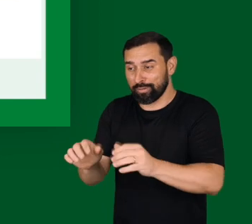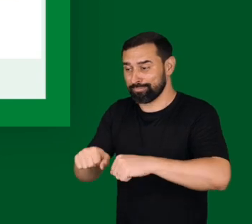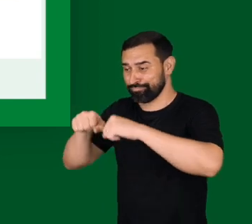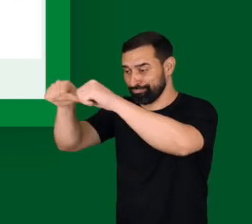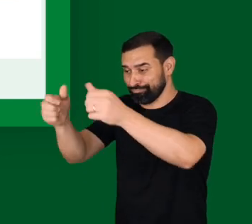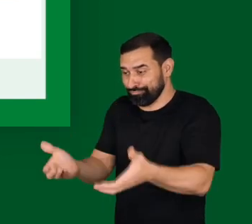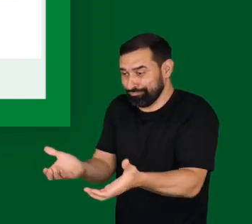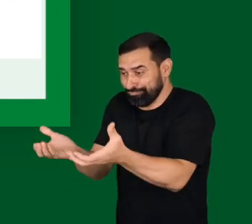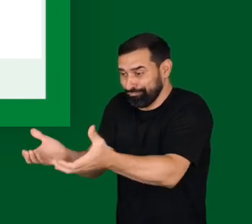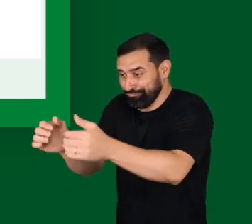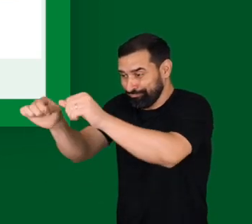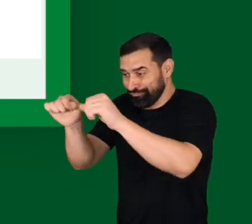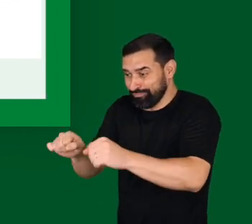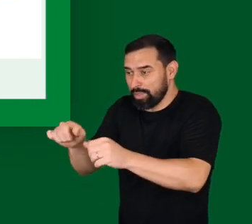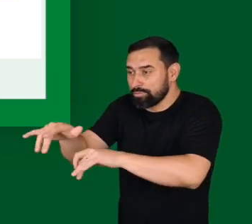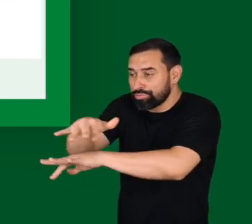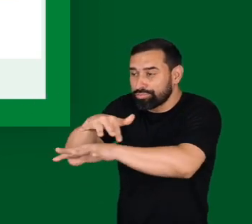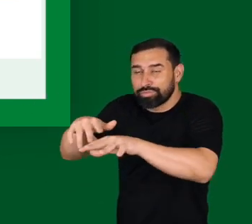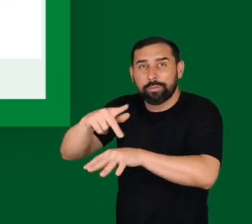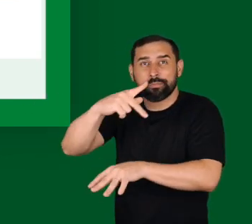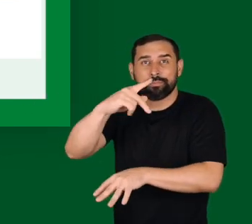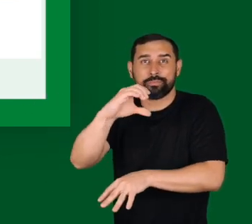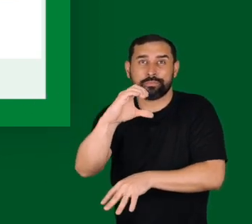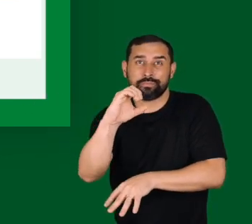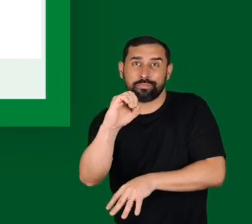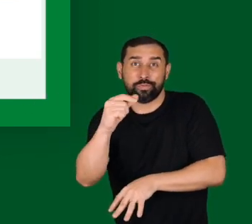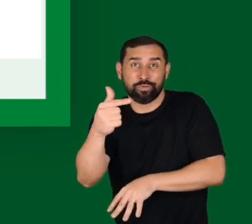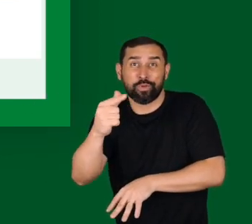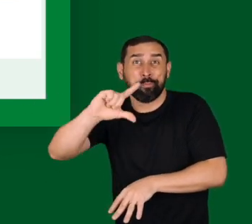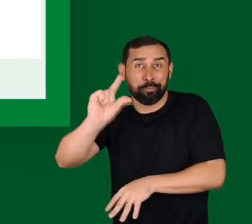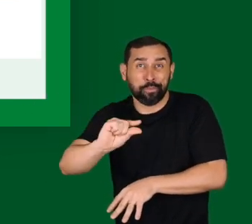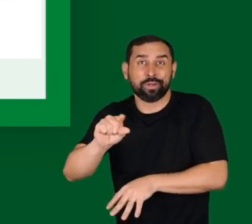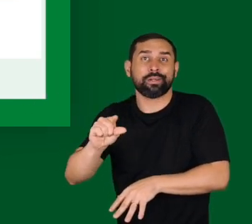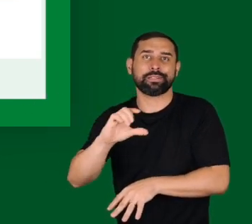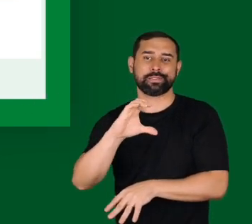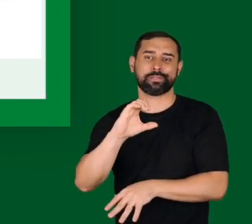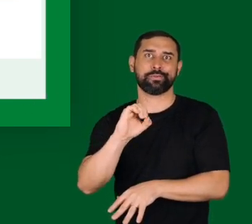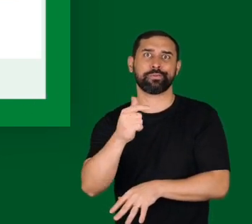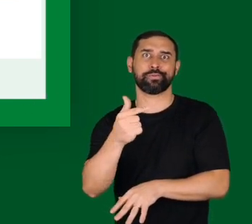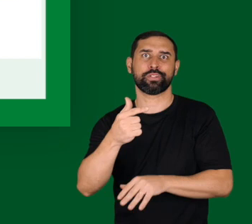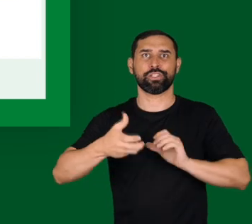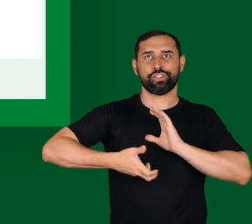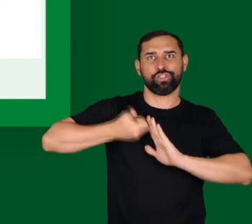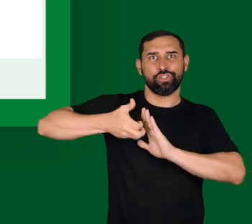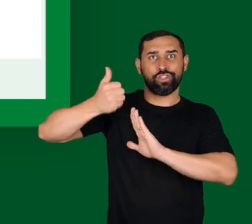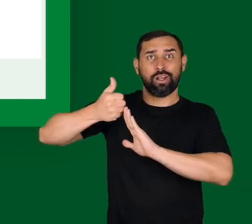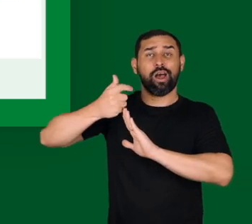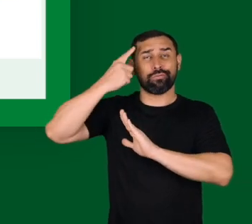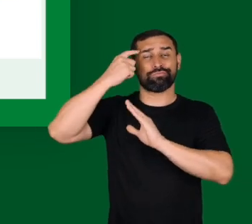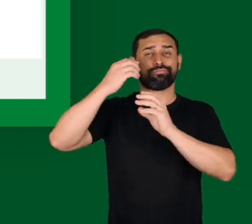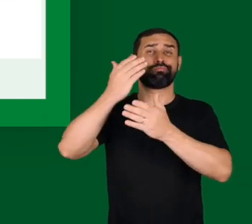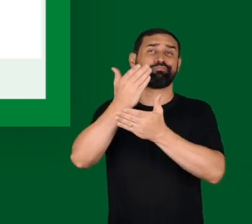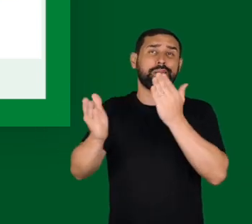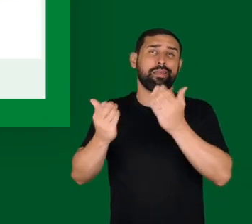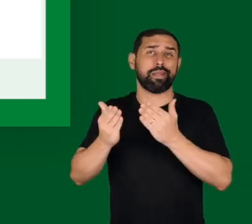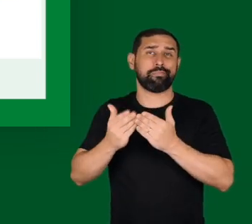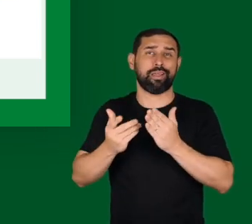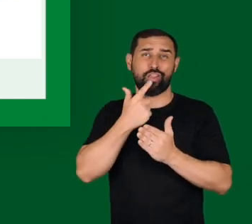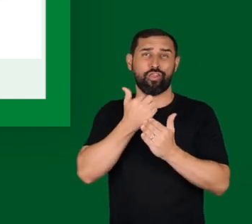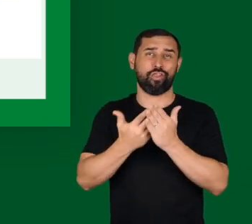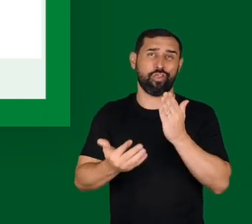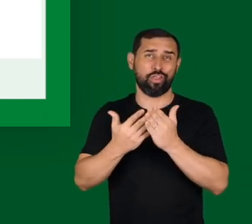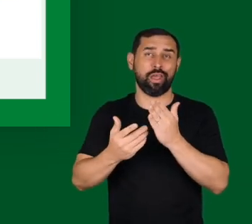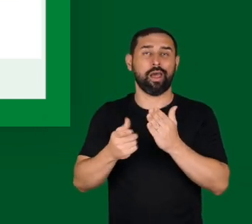que foram ventilados, que estão cursando com PCO2 baixo, né, ou seja, que estão fazendo hipocapnia, eles podem evoluir com